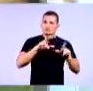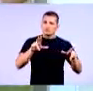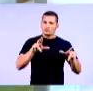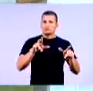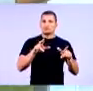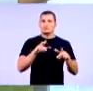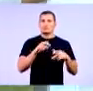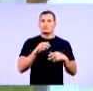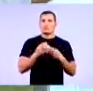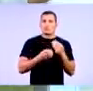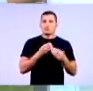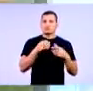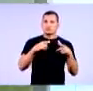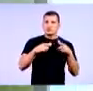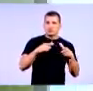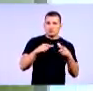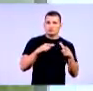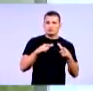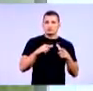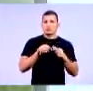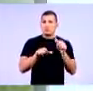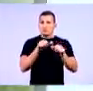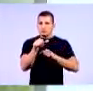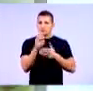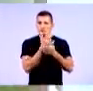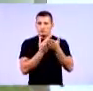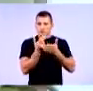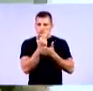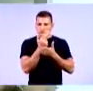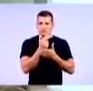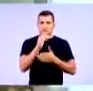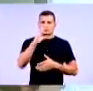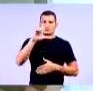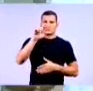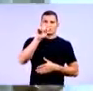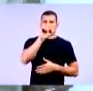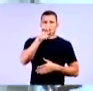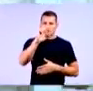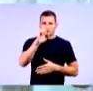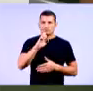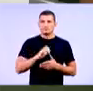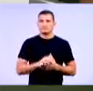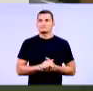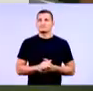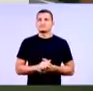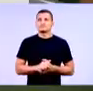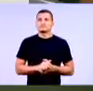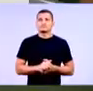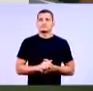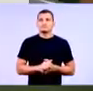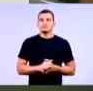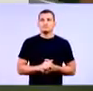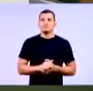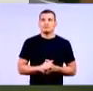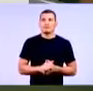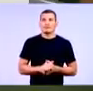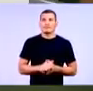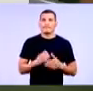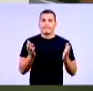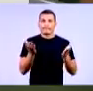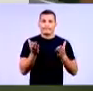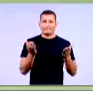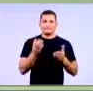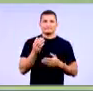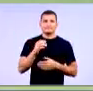e certamente isso muda na estrutura do diagrama de classes. Ok? Então seguindo aqui, para a gente fechar agora, vamos falar do diagrama de sequência, que é o